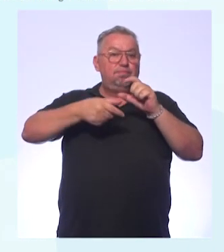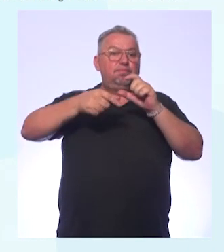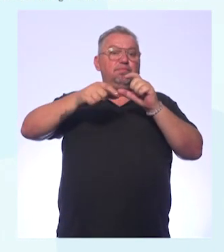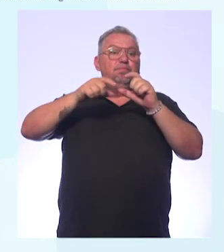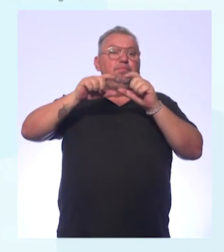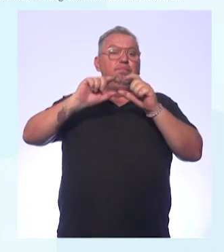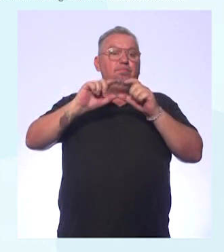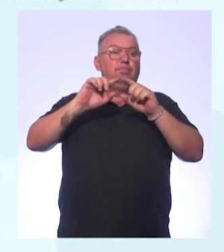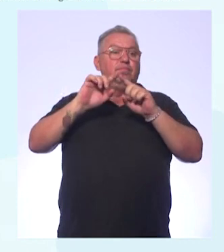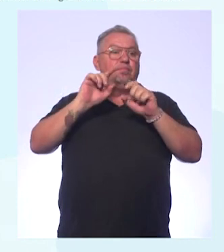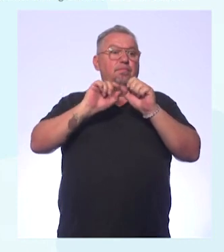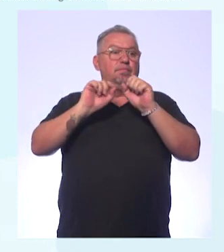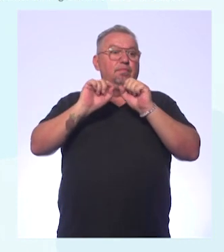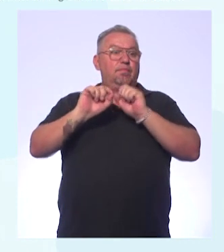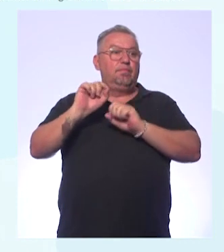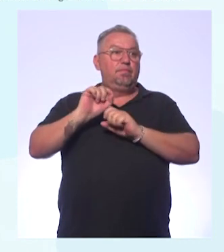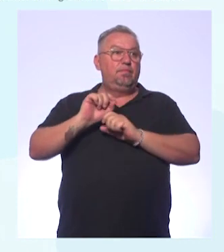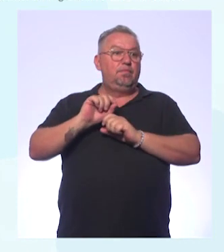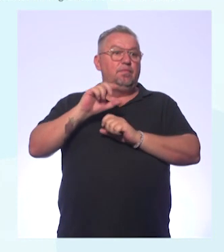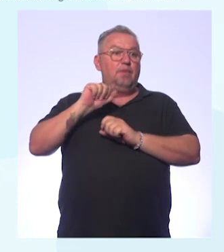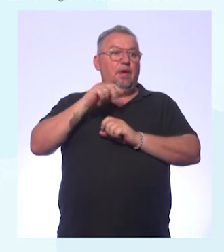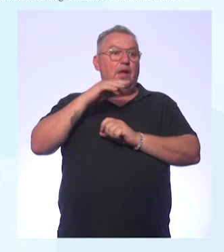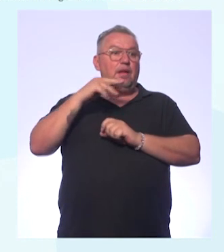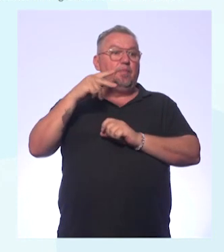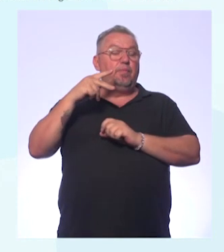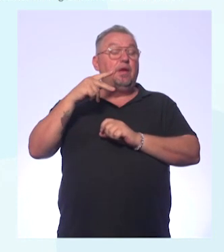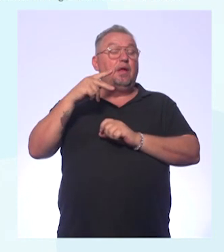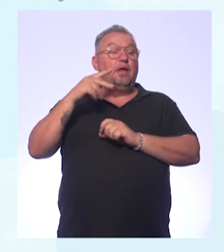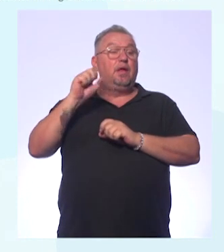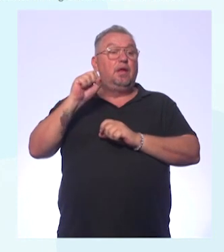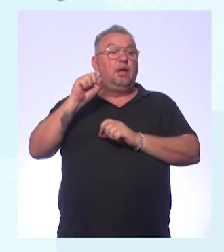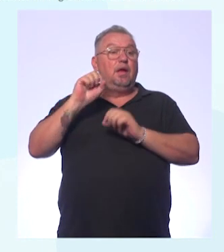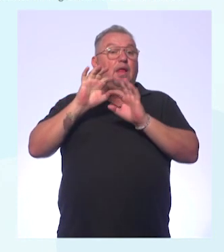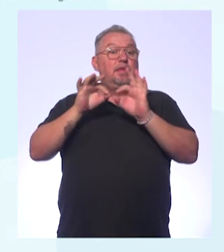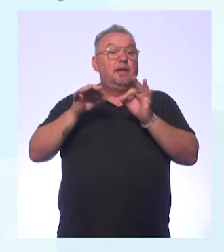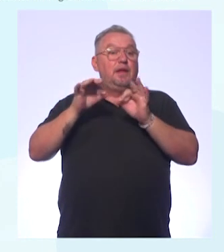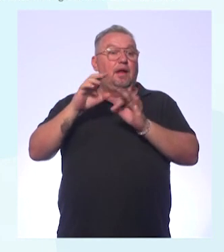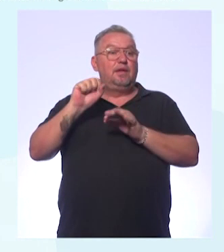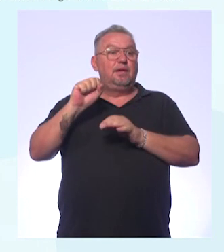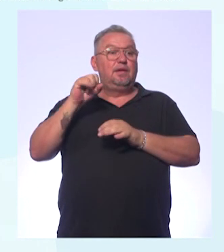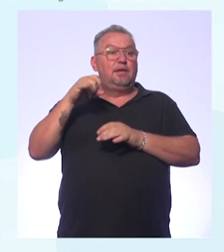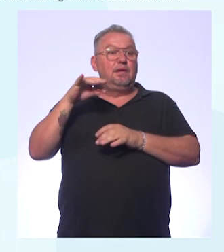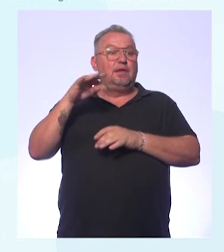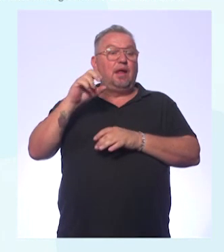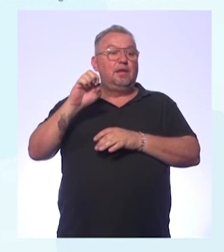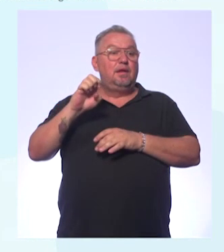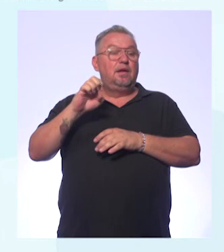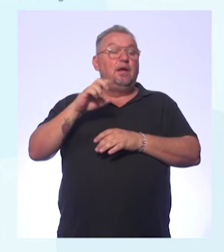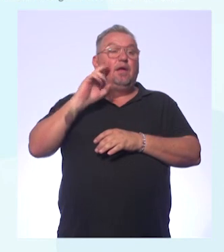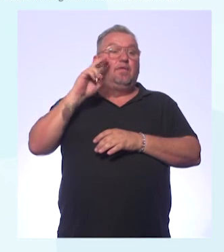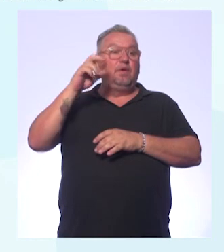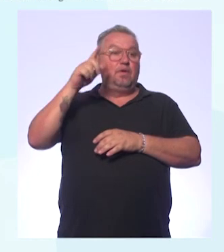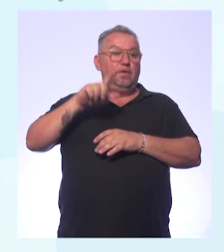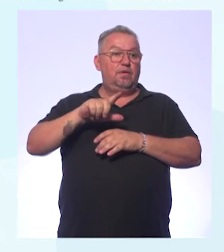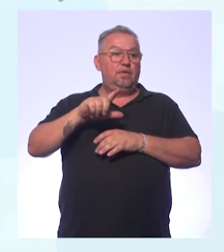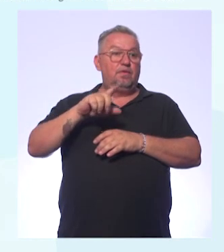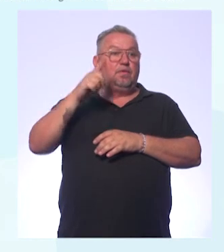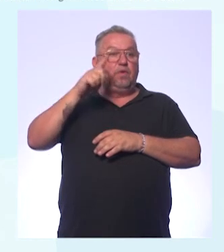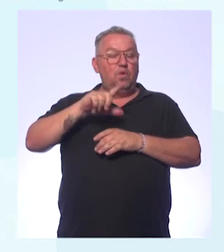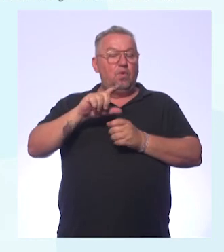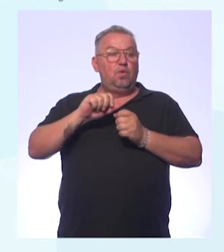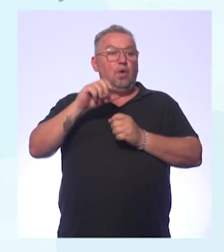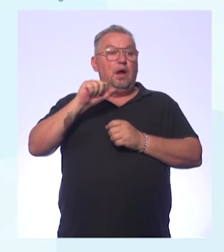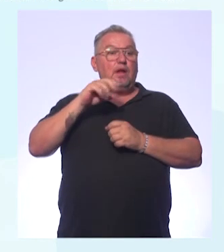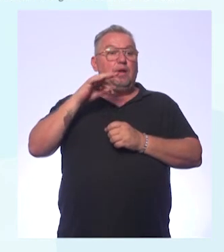ATP sintetase ou ATP sintase, tá? Ela tem esses 2 nomes são aceitos. E aí, de novo, ó, formou outro